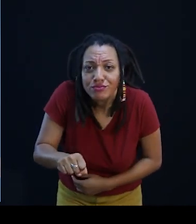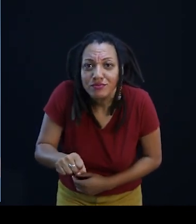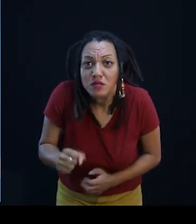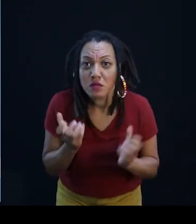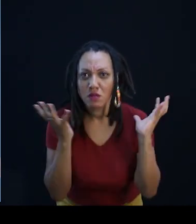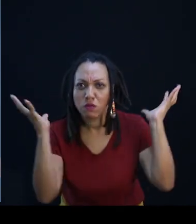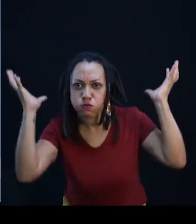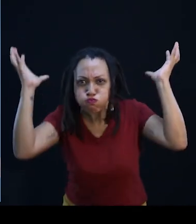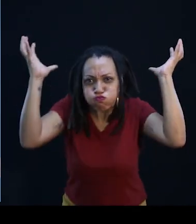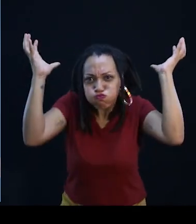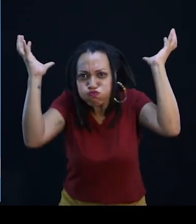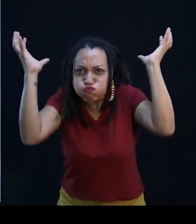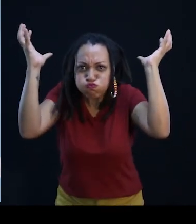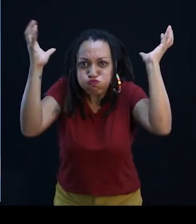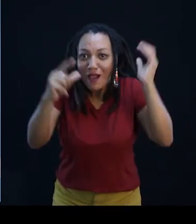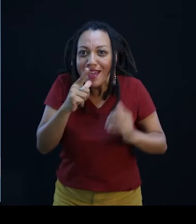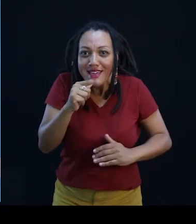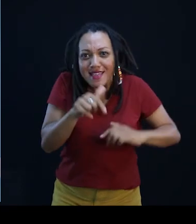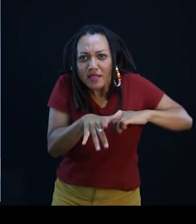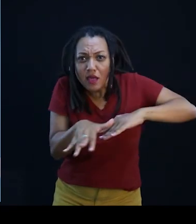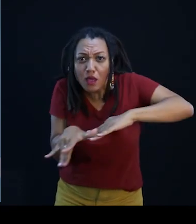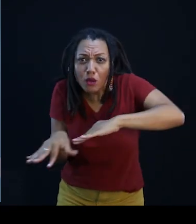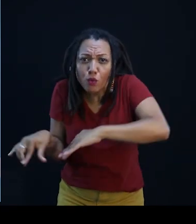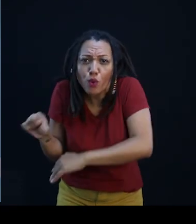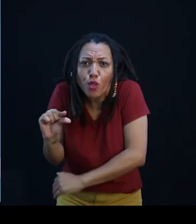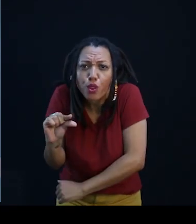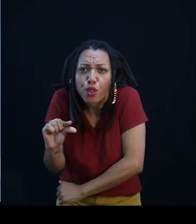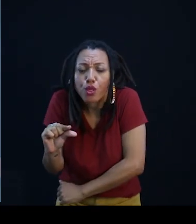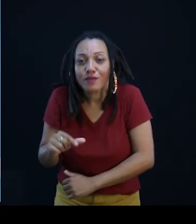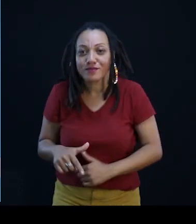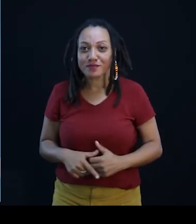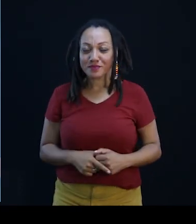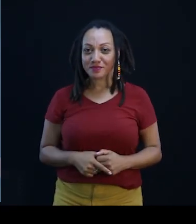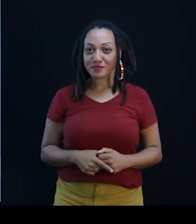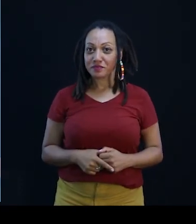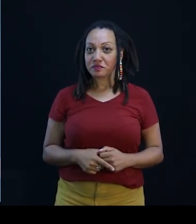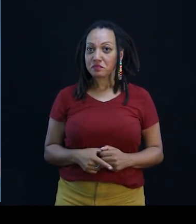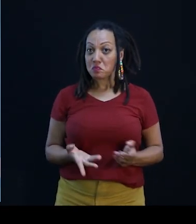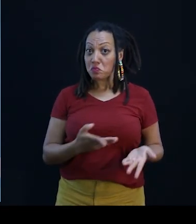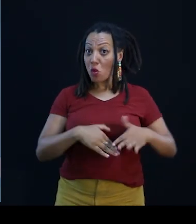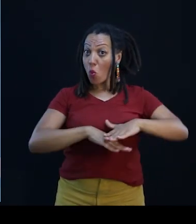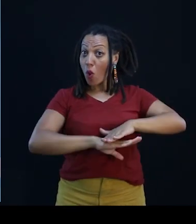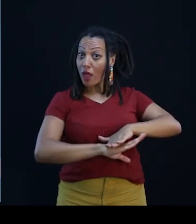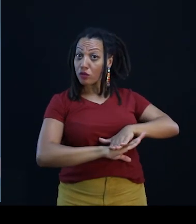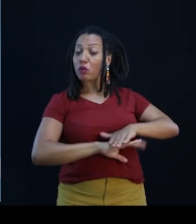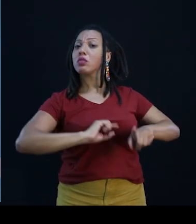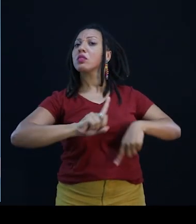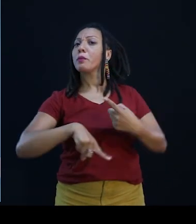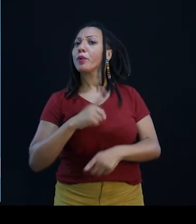trouxa desse tamanho e a água pequenininha. Depois de guardar,